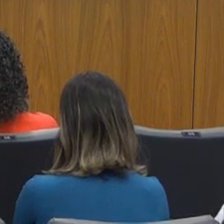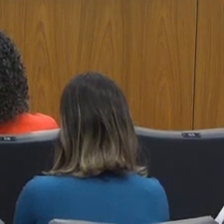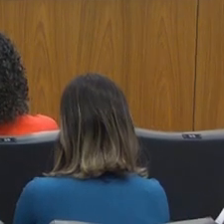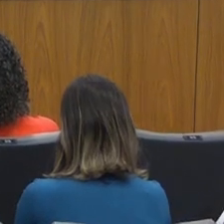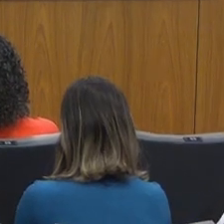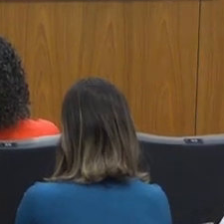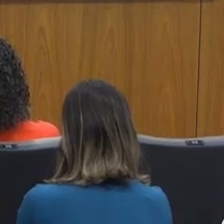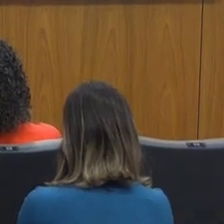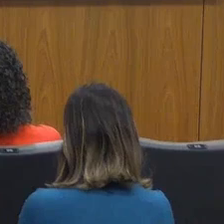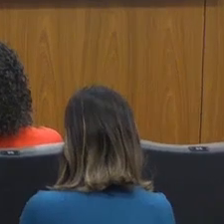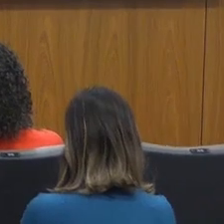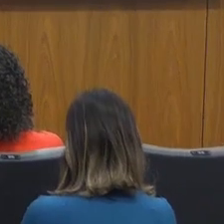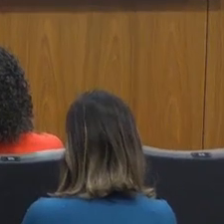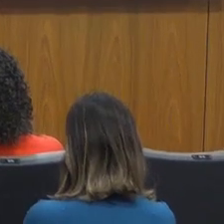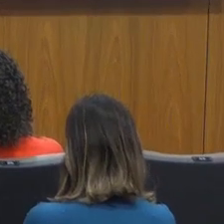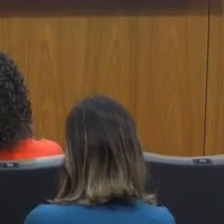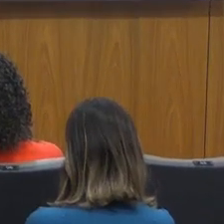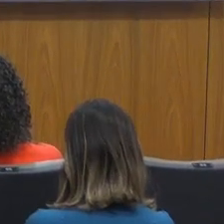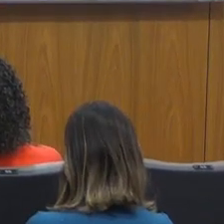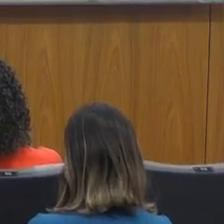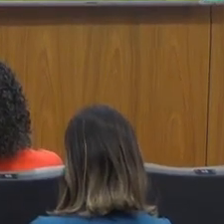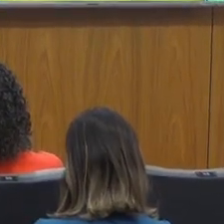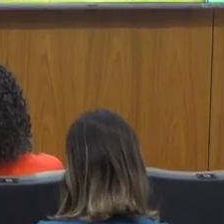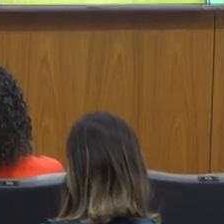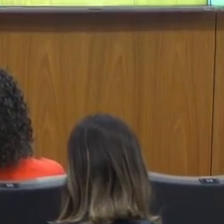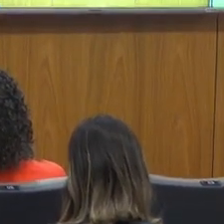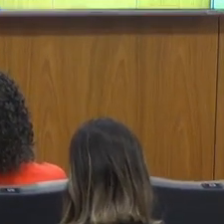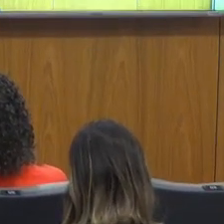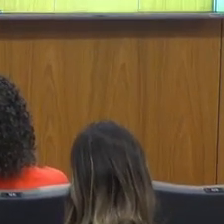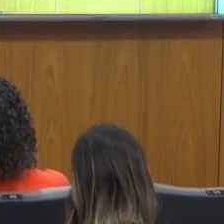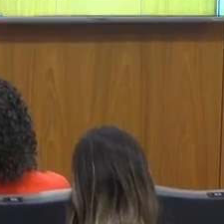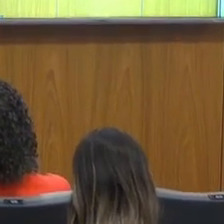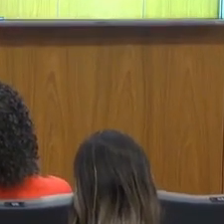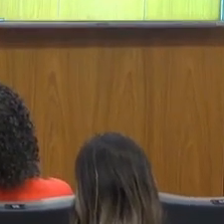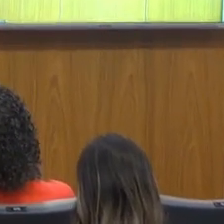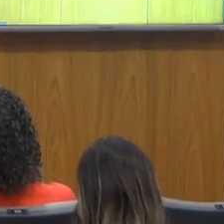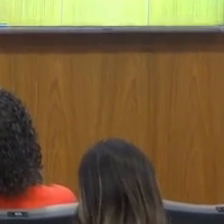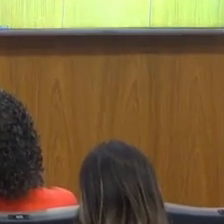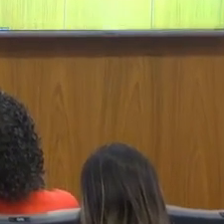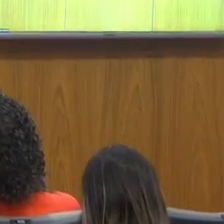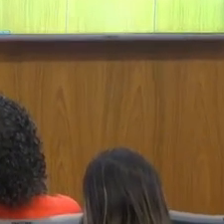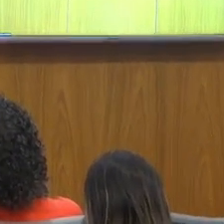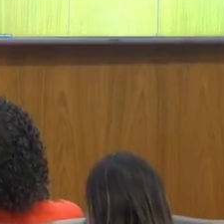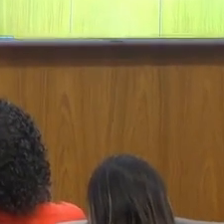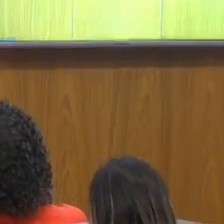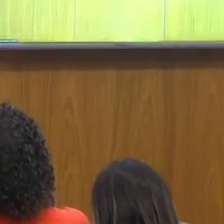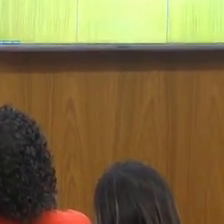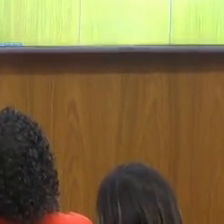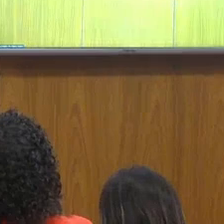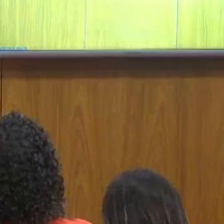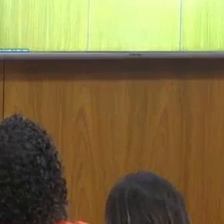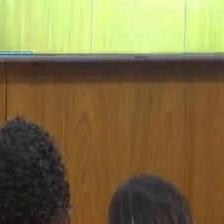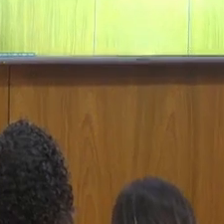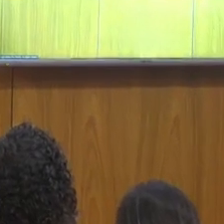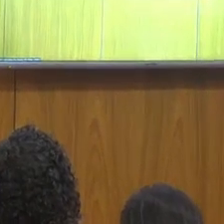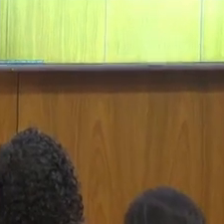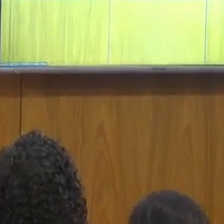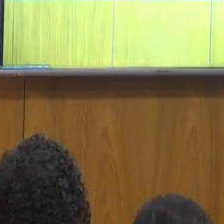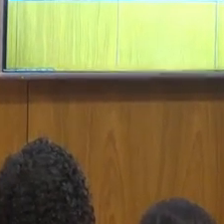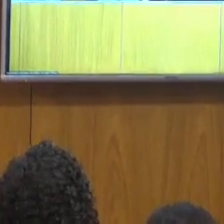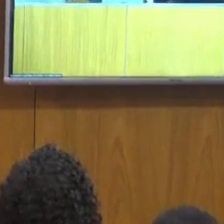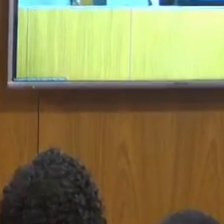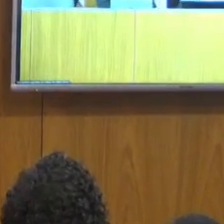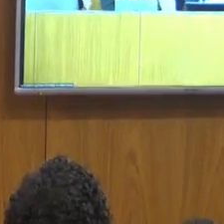destina a atender as necessidades das pessoas com teia visando a inclusão e cidadania bem como o